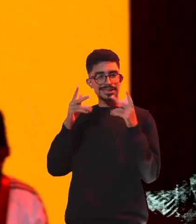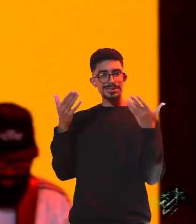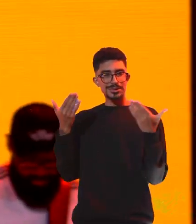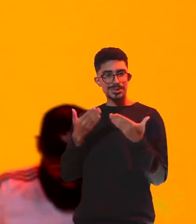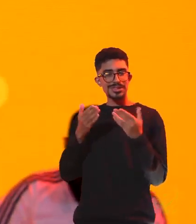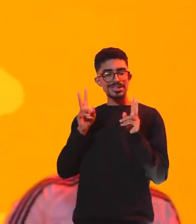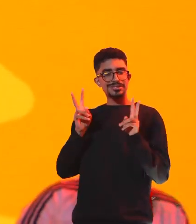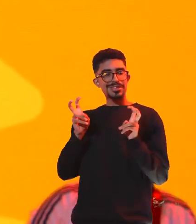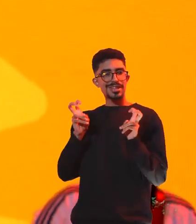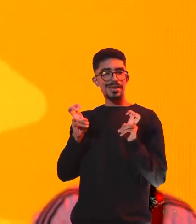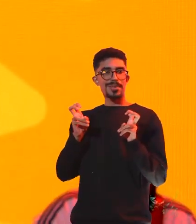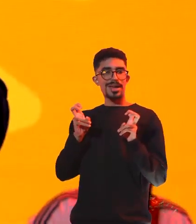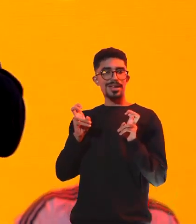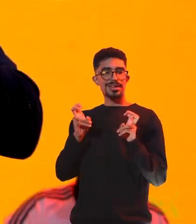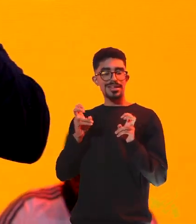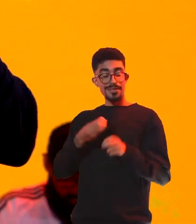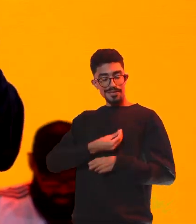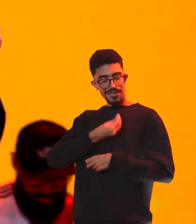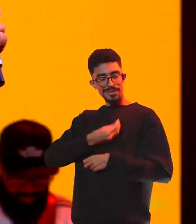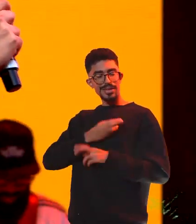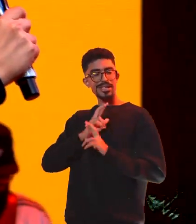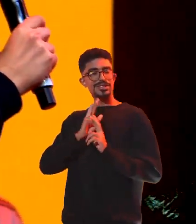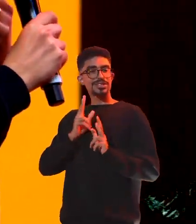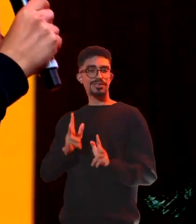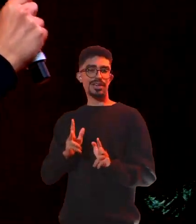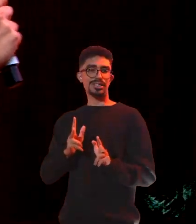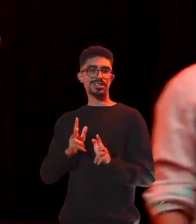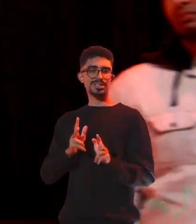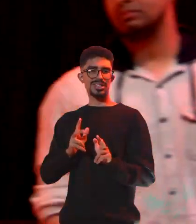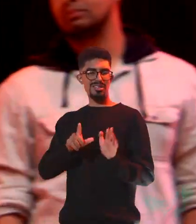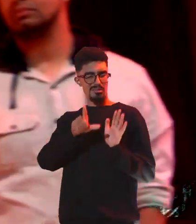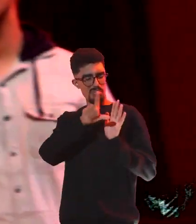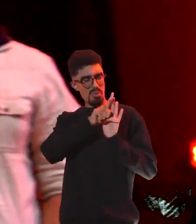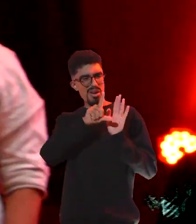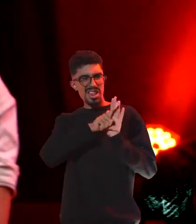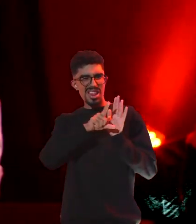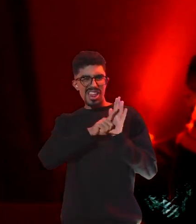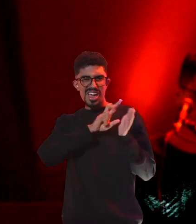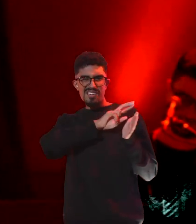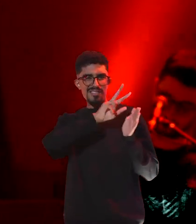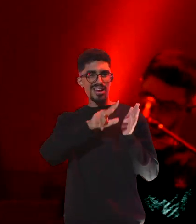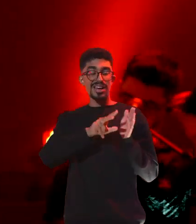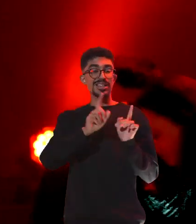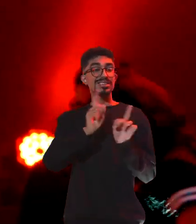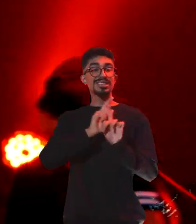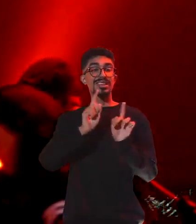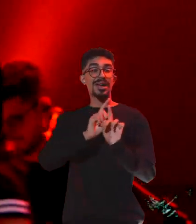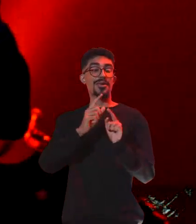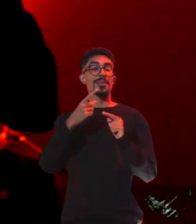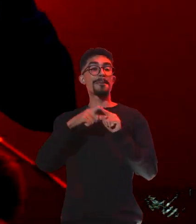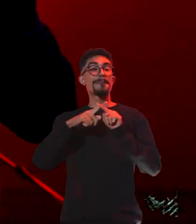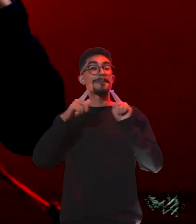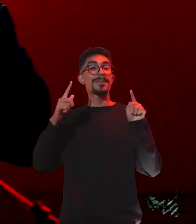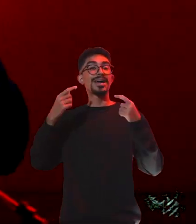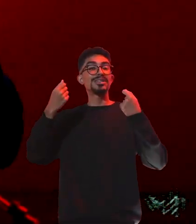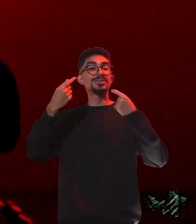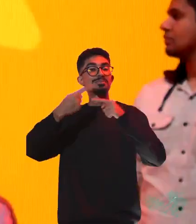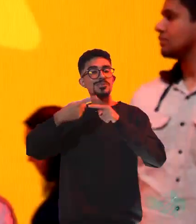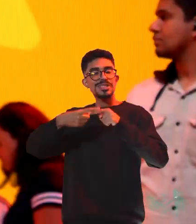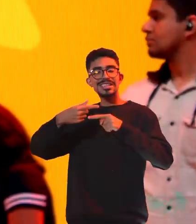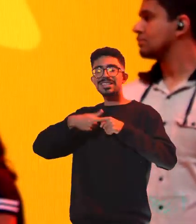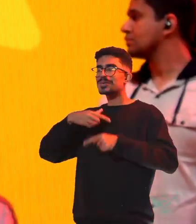regras que a gente ensina, mas por amor ao Senhor nós deixamos coisas de lado. E esse amor